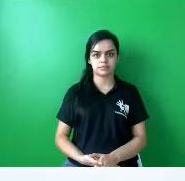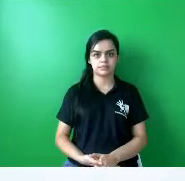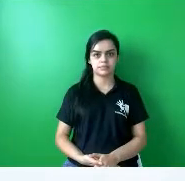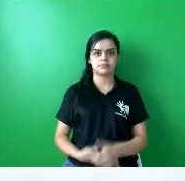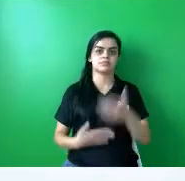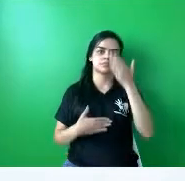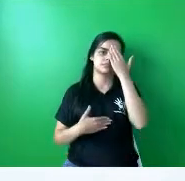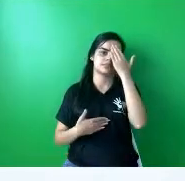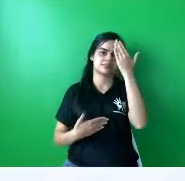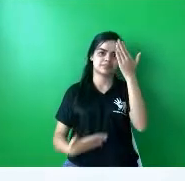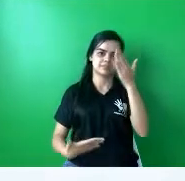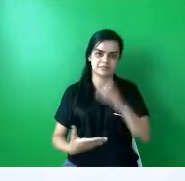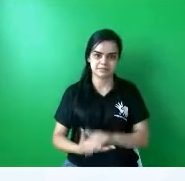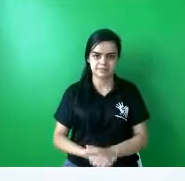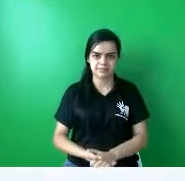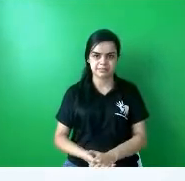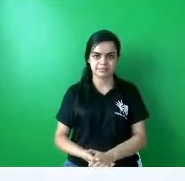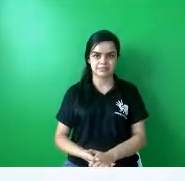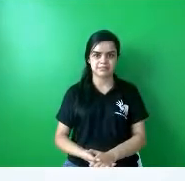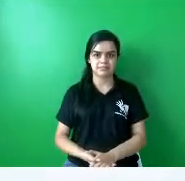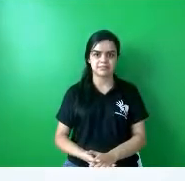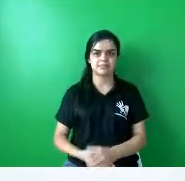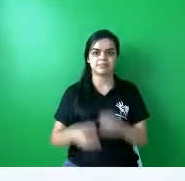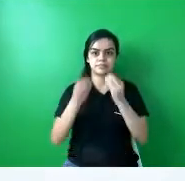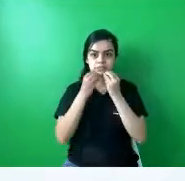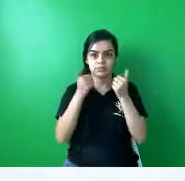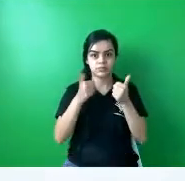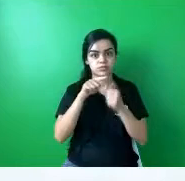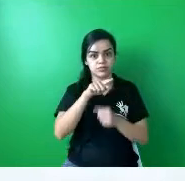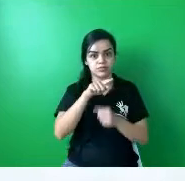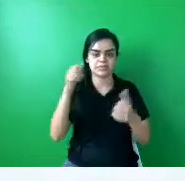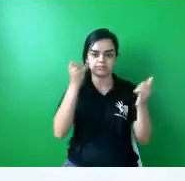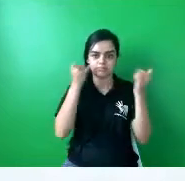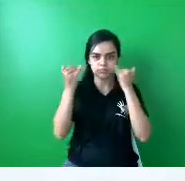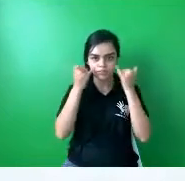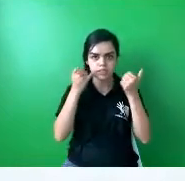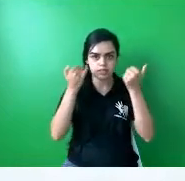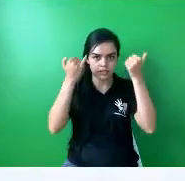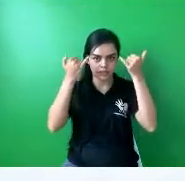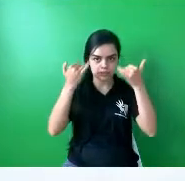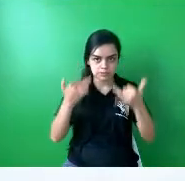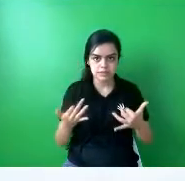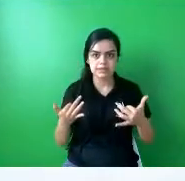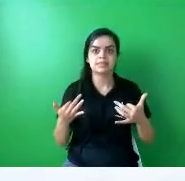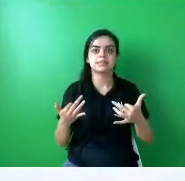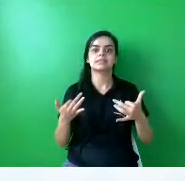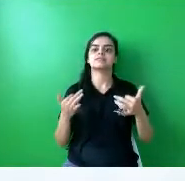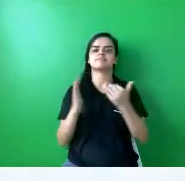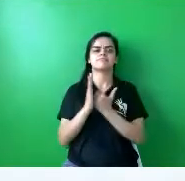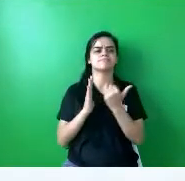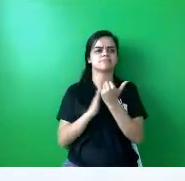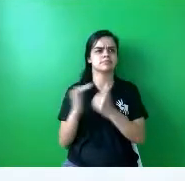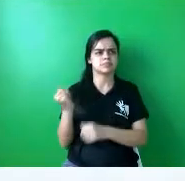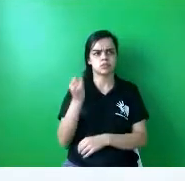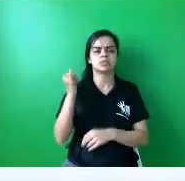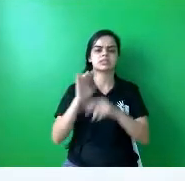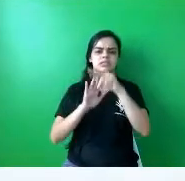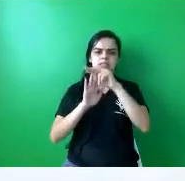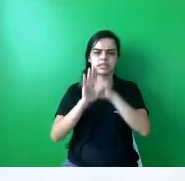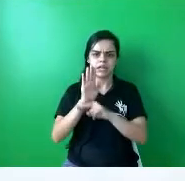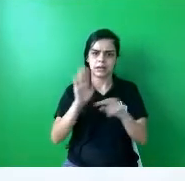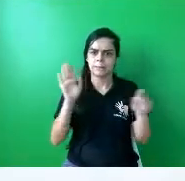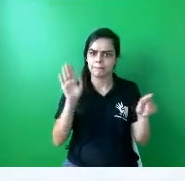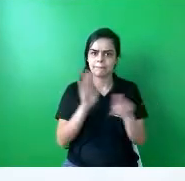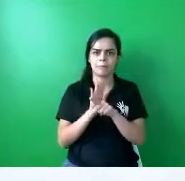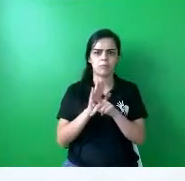muito obrigada. Muito bom ouvir tudo que você falou, extremamente dentro das normas